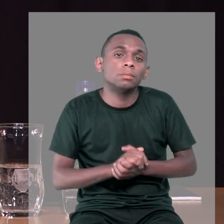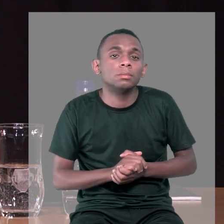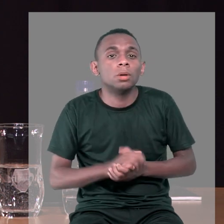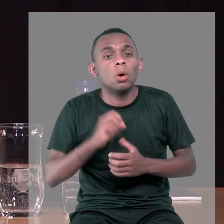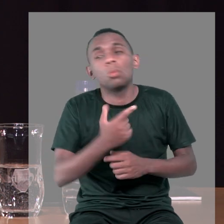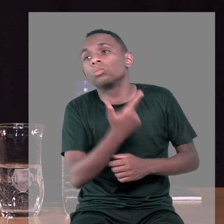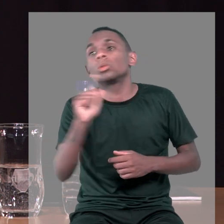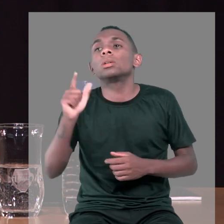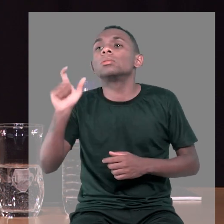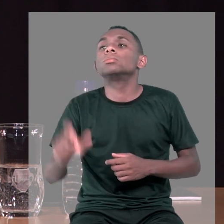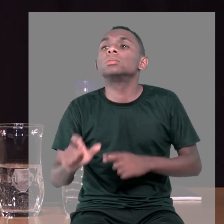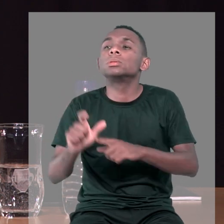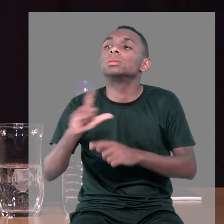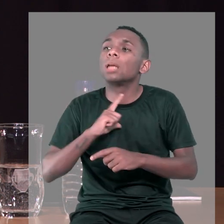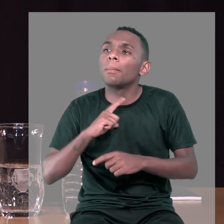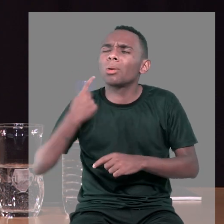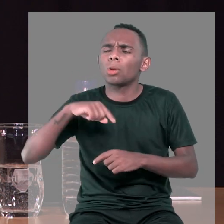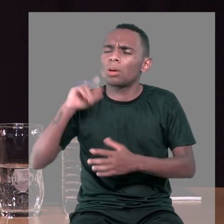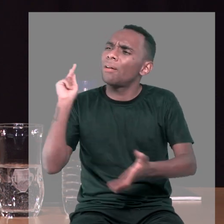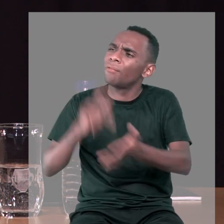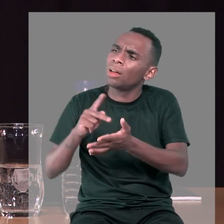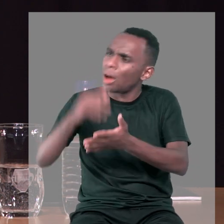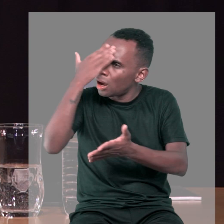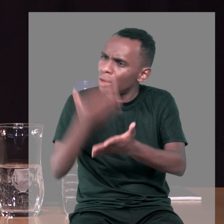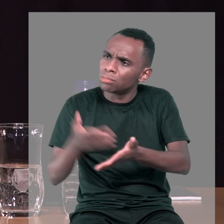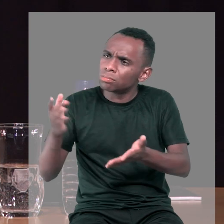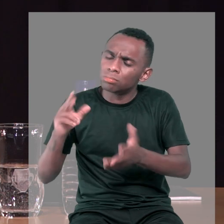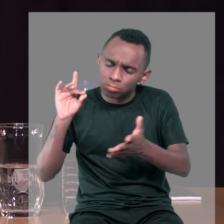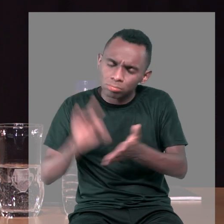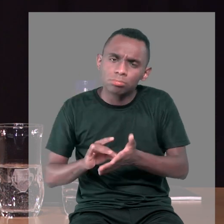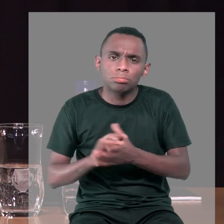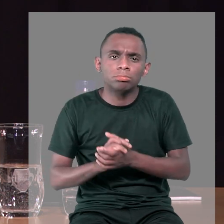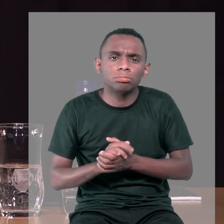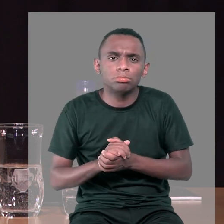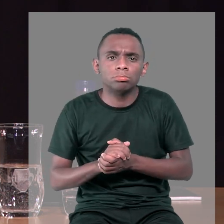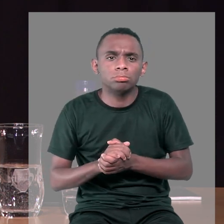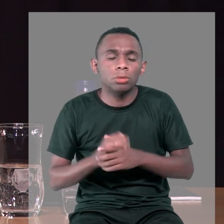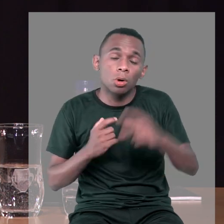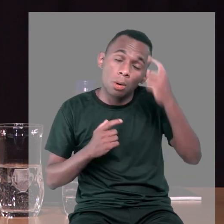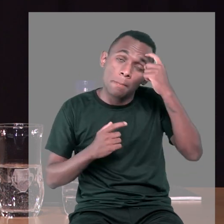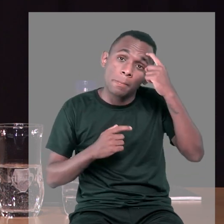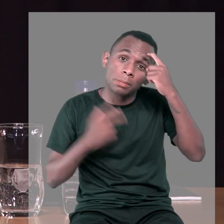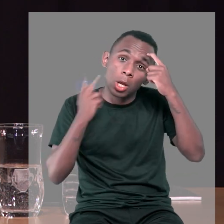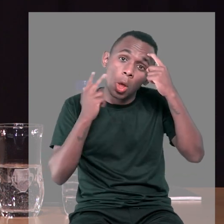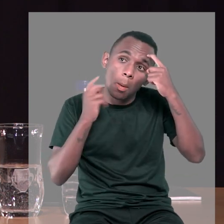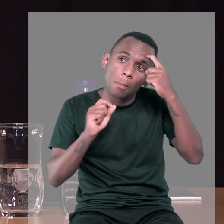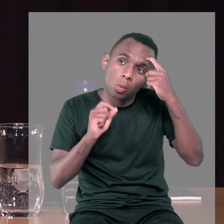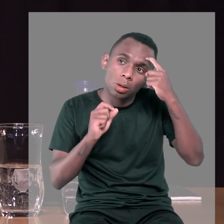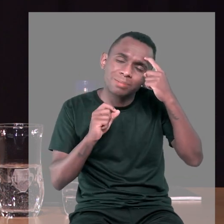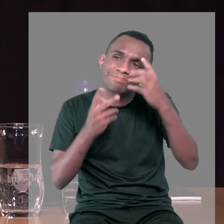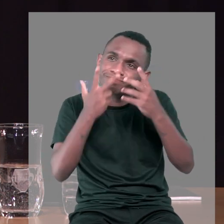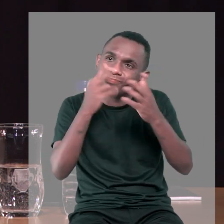não assegura o acesso a uma verdade definitiva. Mas a atividade do pensamento é